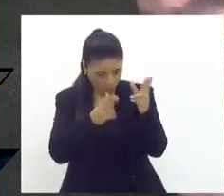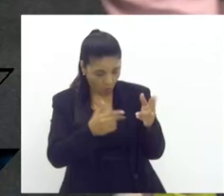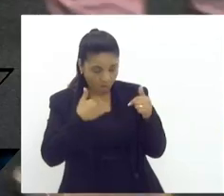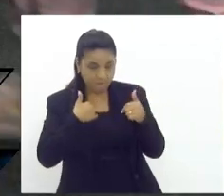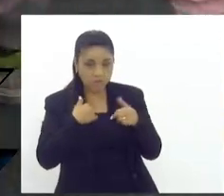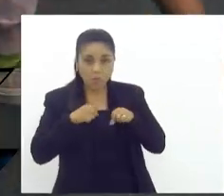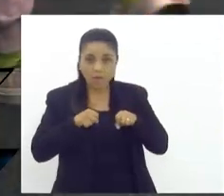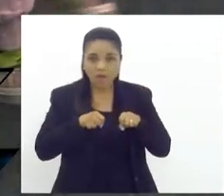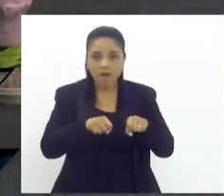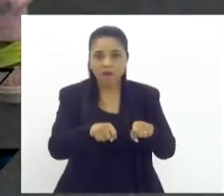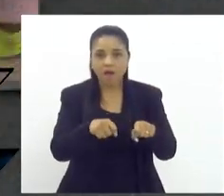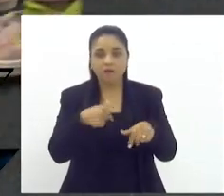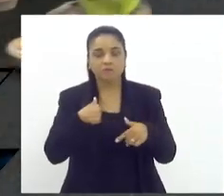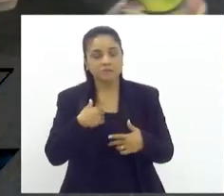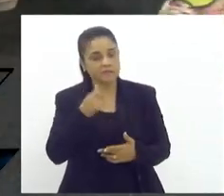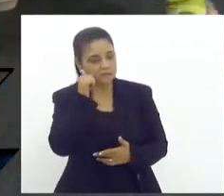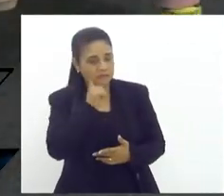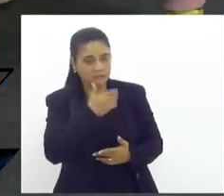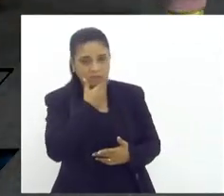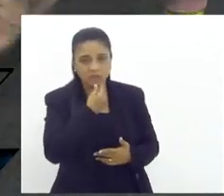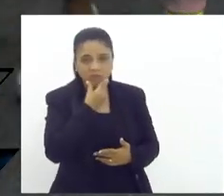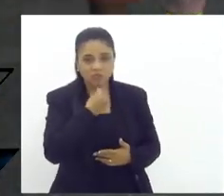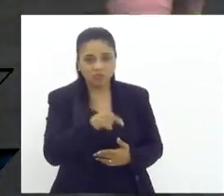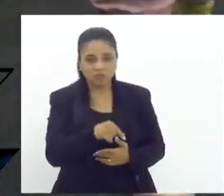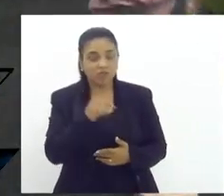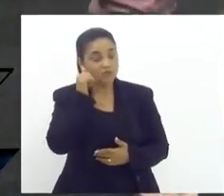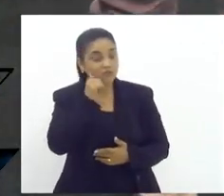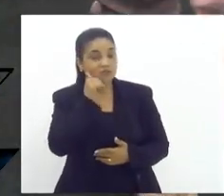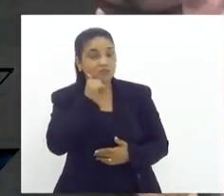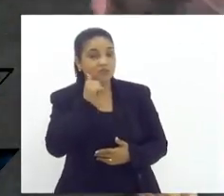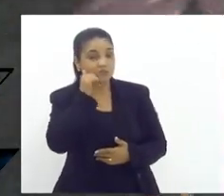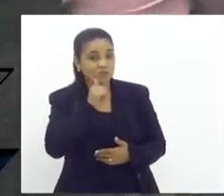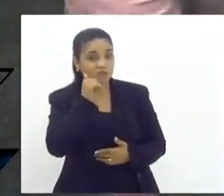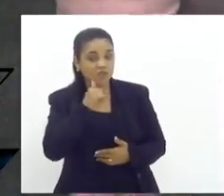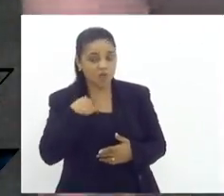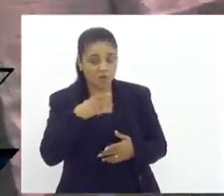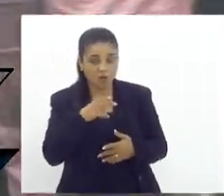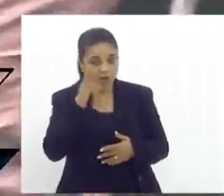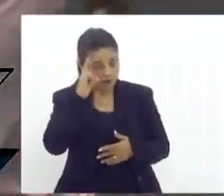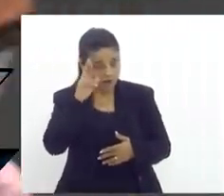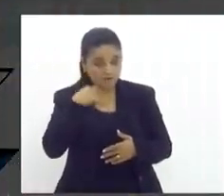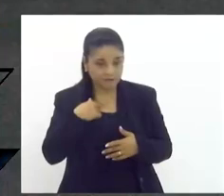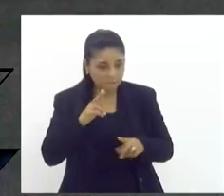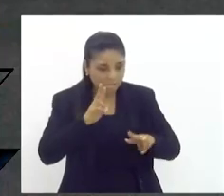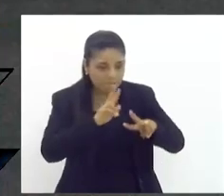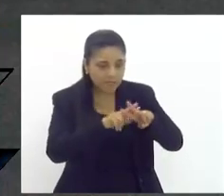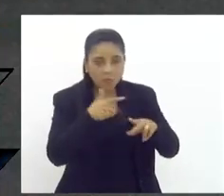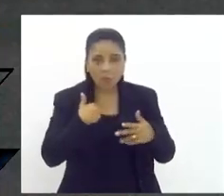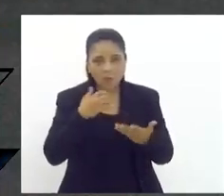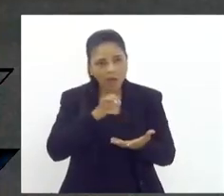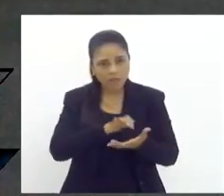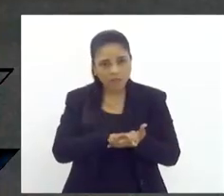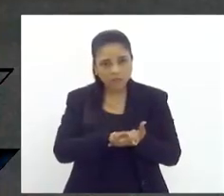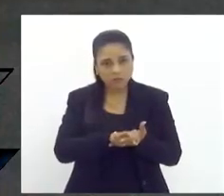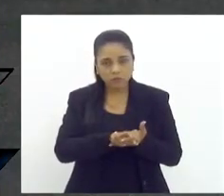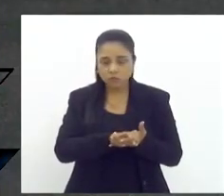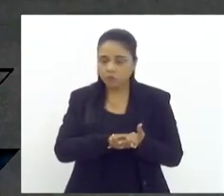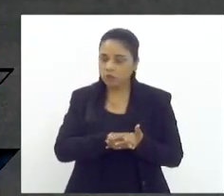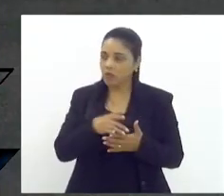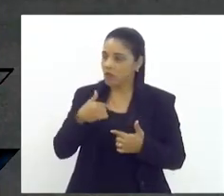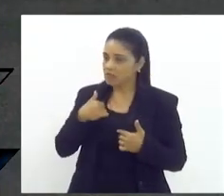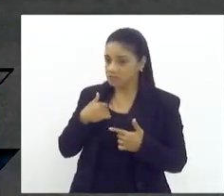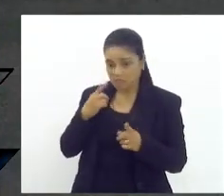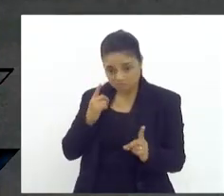supermercado uma senhora dizendo deputada a senhora aprendeu meu marido então se ele for identificado